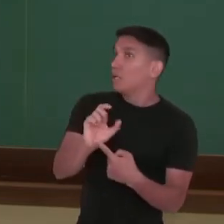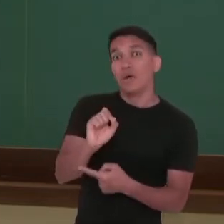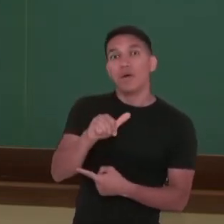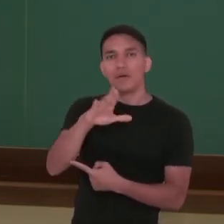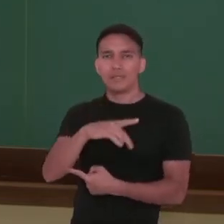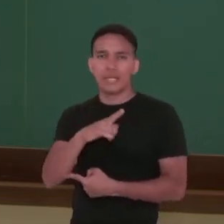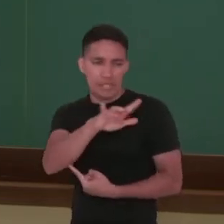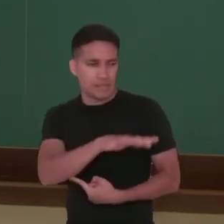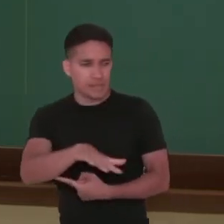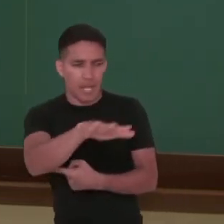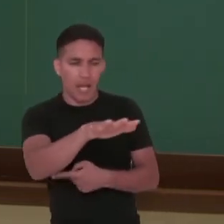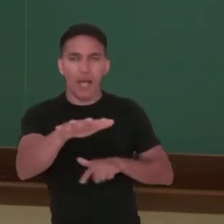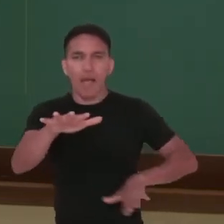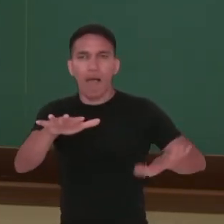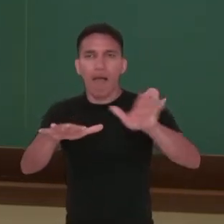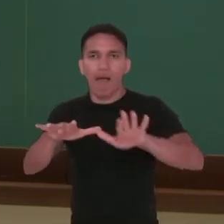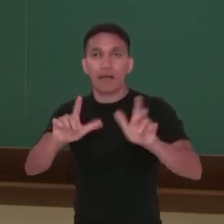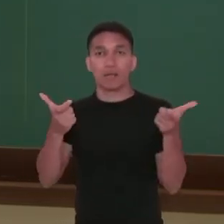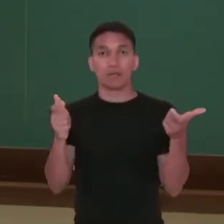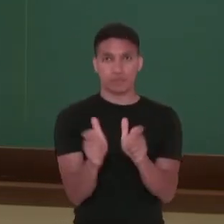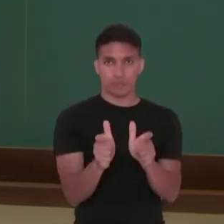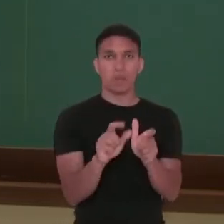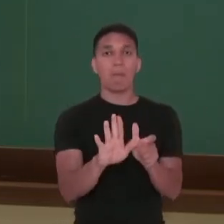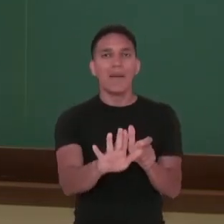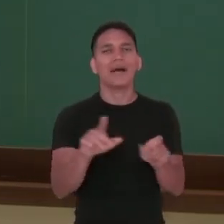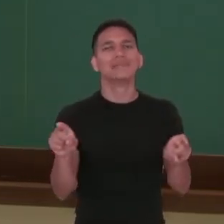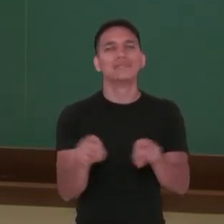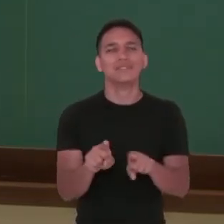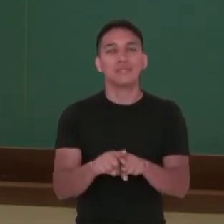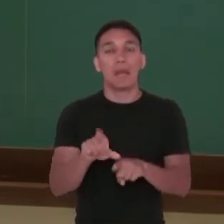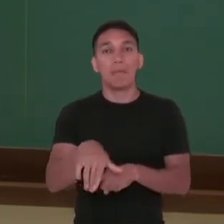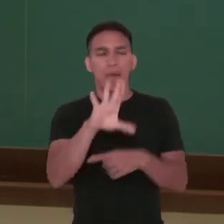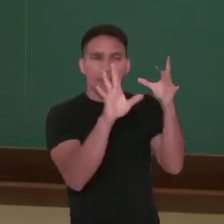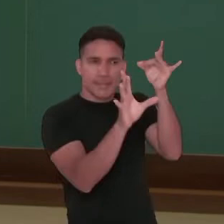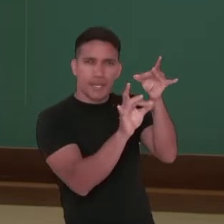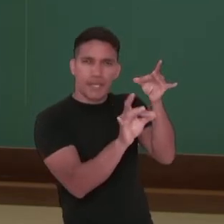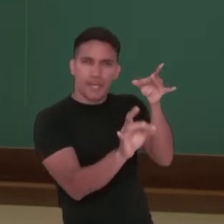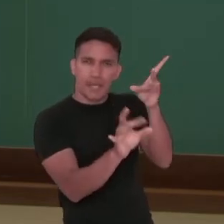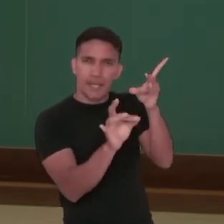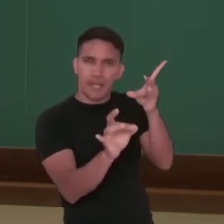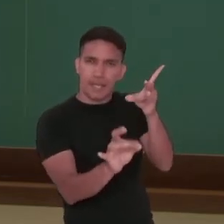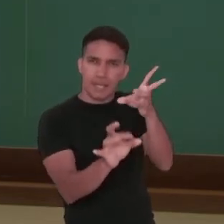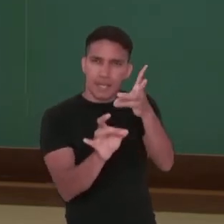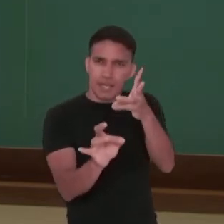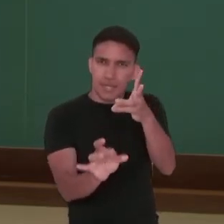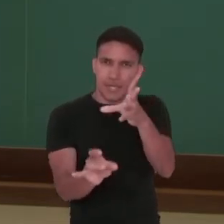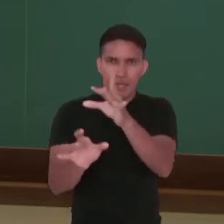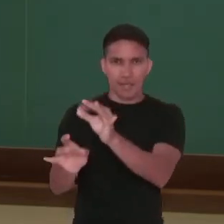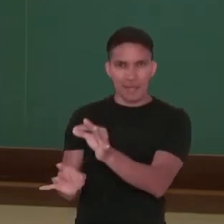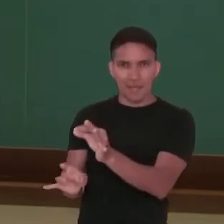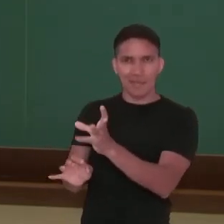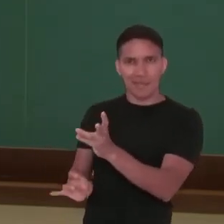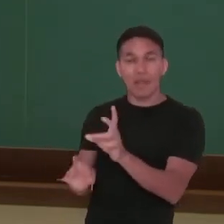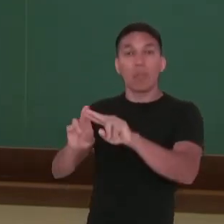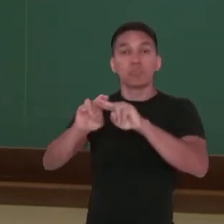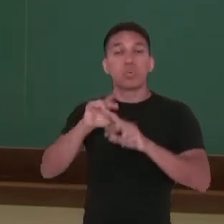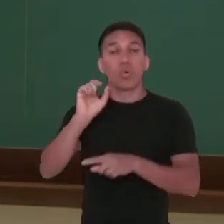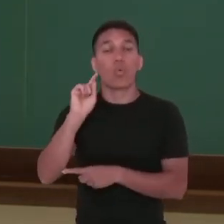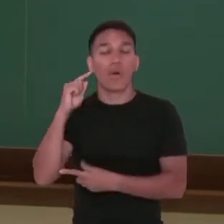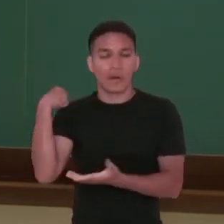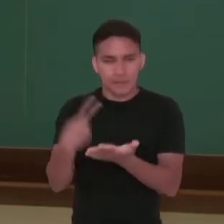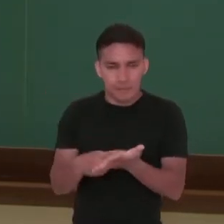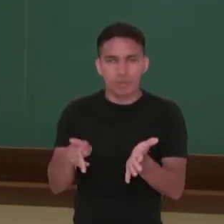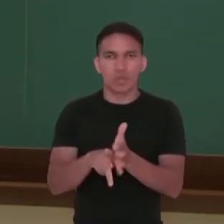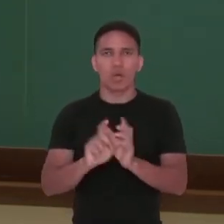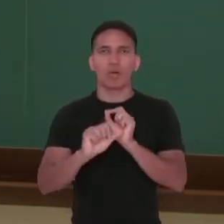em um espaço um pouco menor, mas porém com maior riqueza de detalhes. Portanto, o que define aí